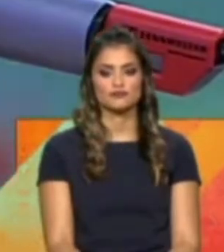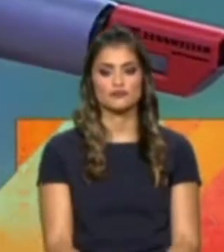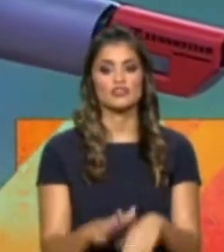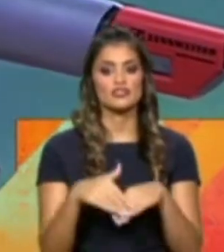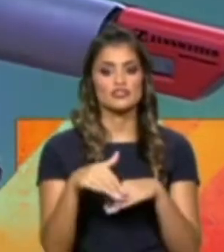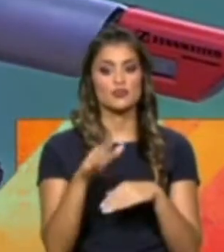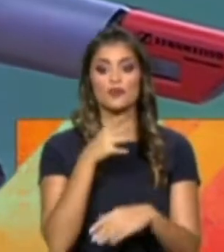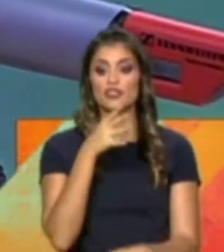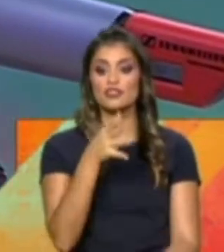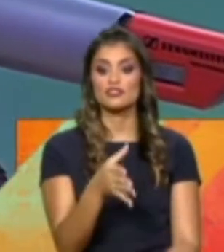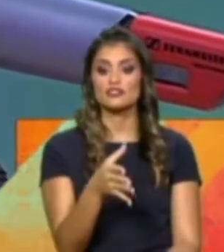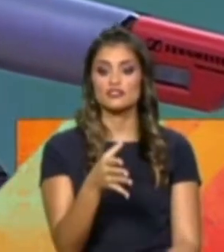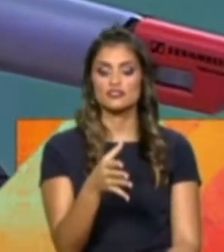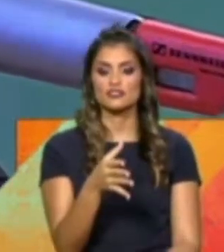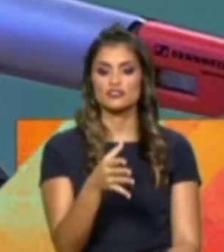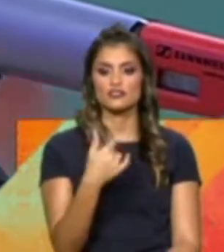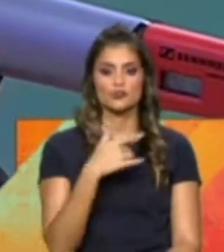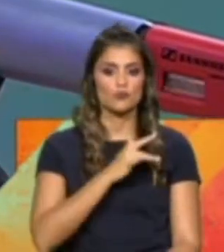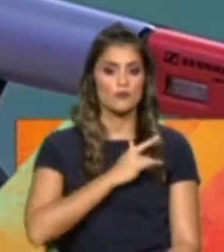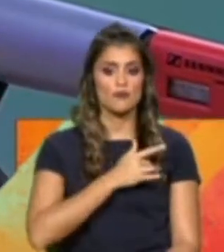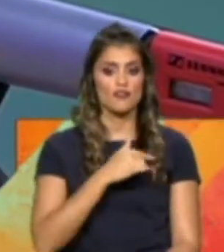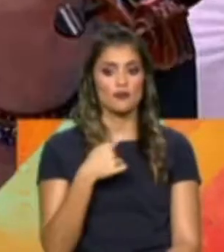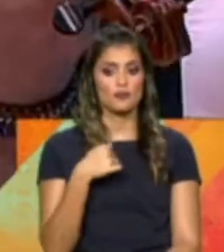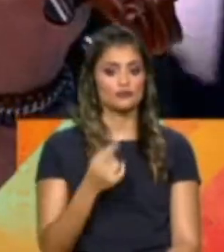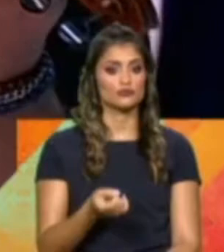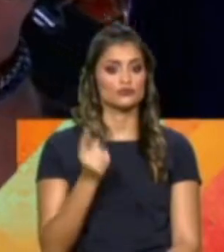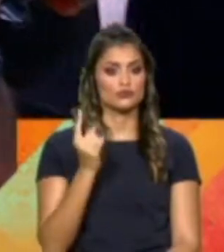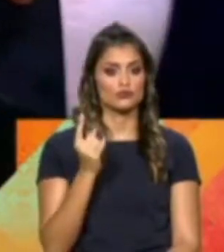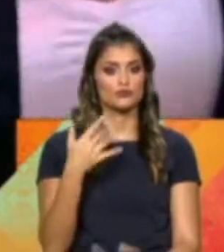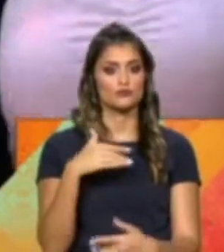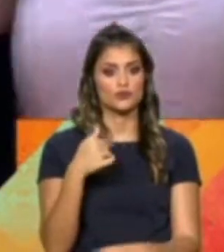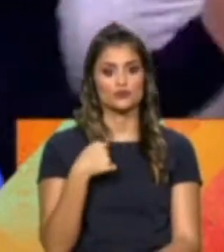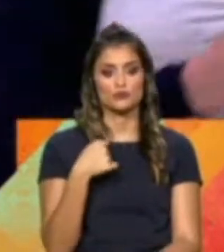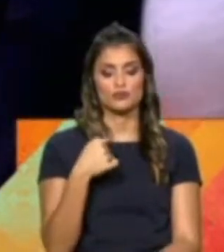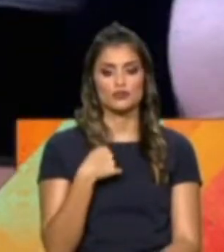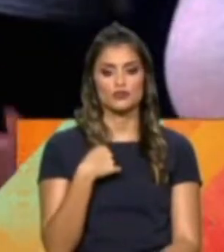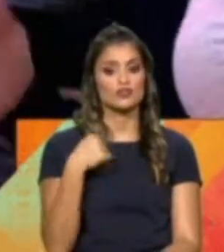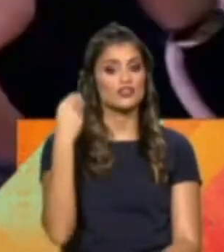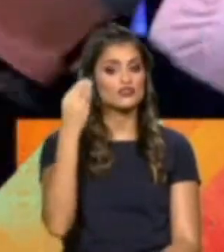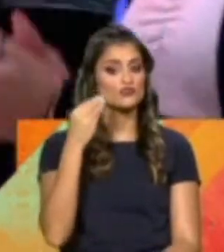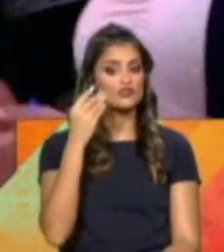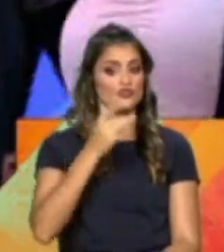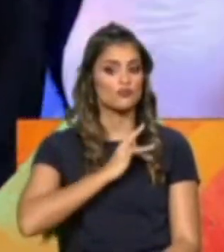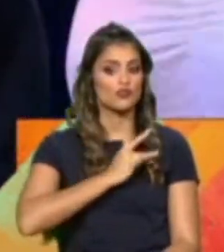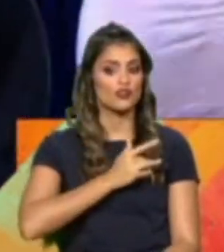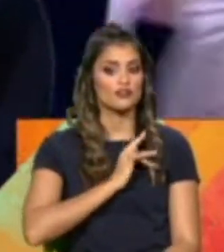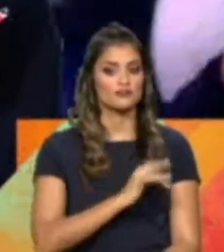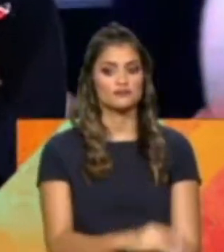Saiu e disse que já não me amava, mas comigo tem sonhos de amor.